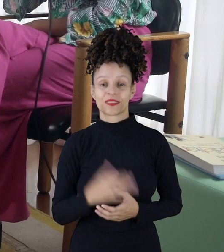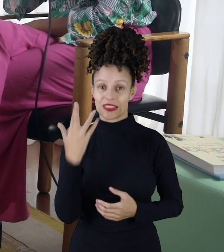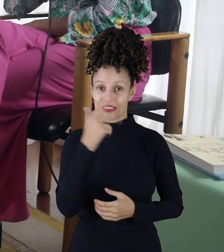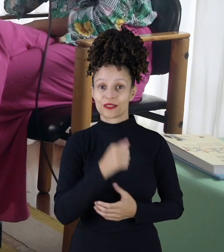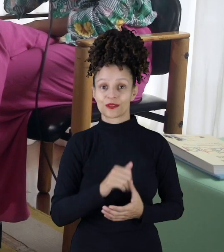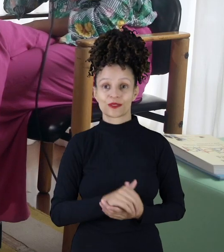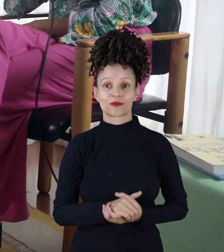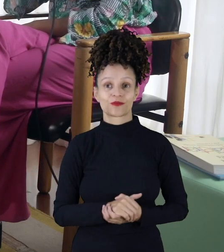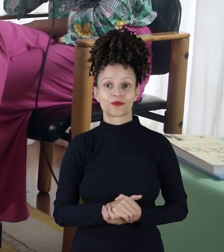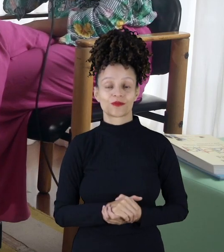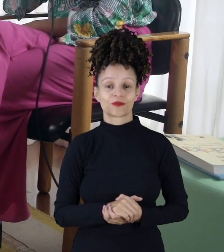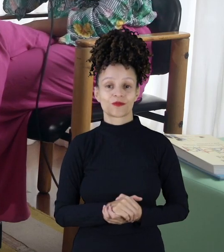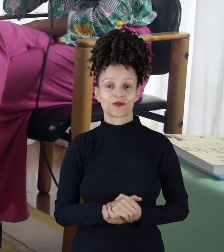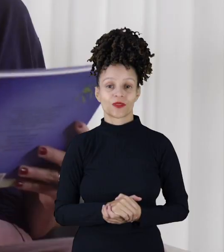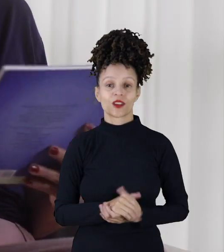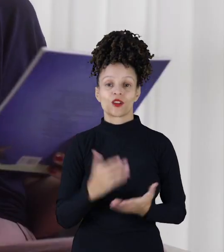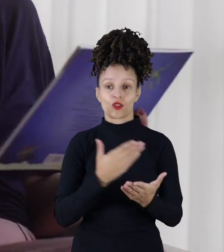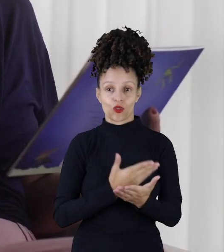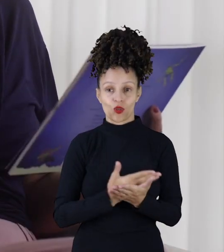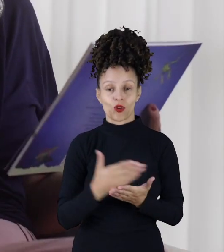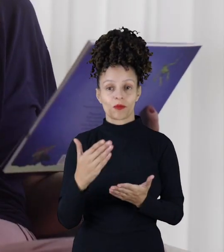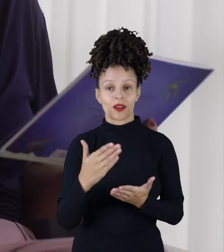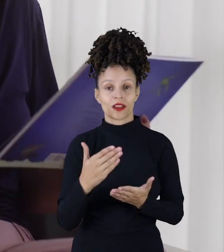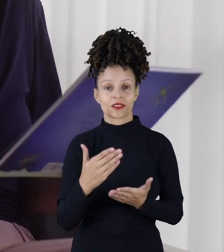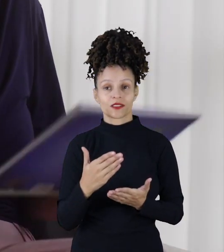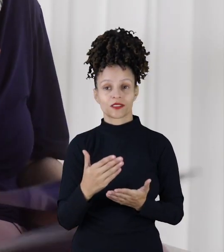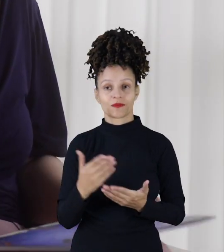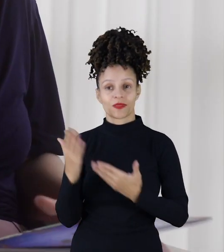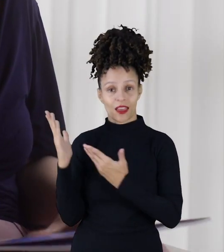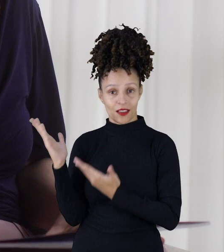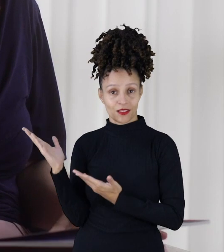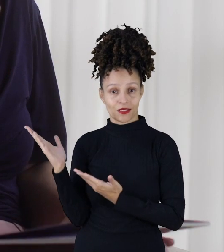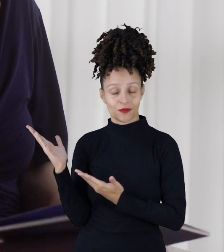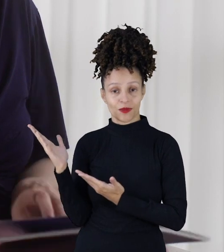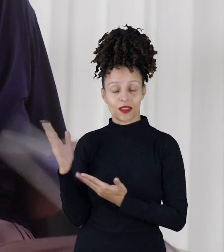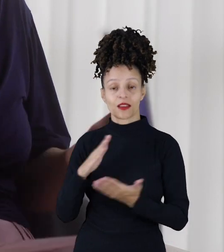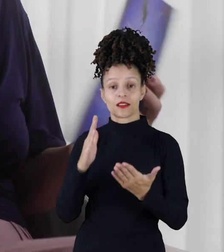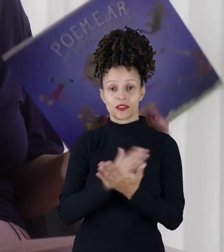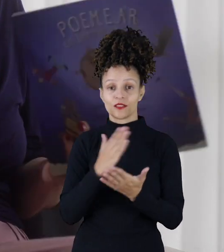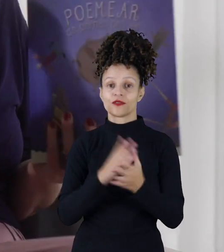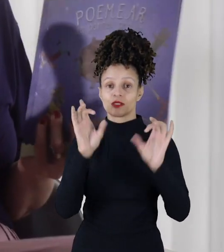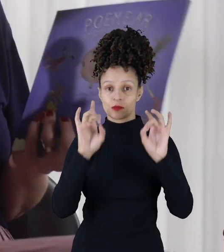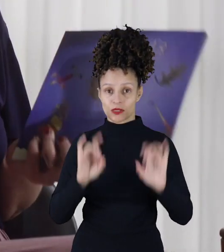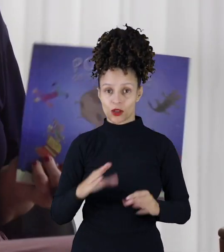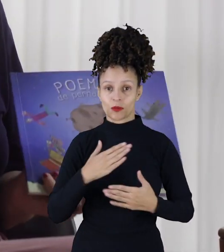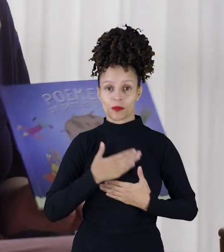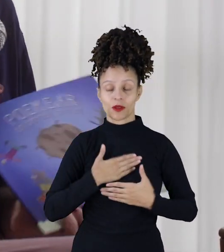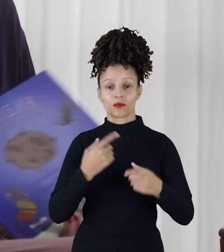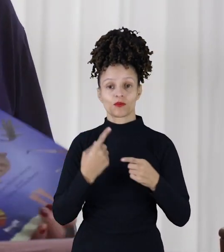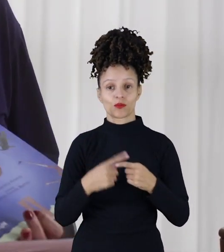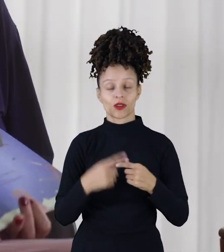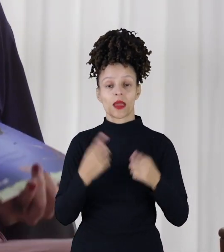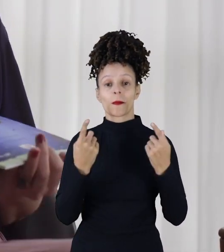são lindos. São lindos. Então eu começo assim, falando do Poemear de Pernas para o Ar. Esse livro ele é